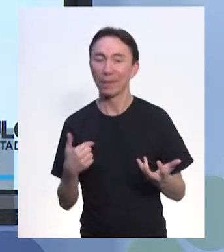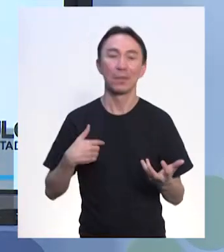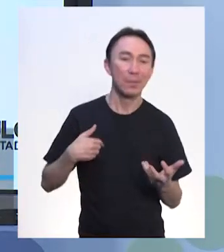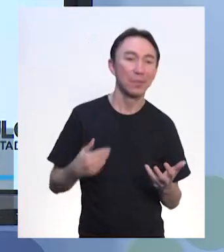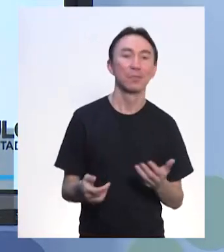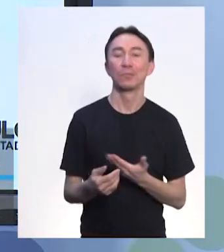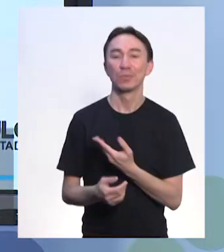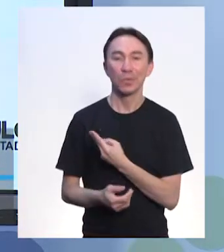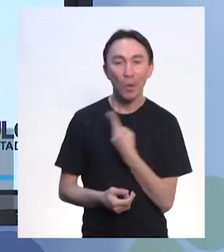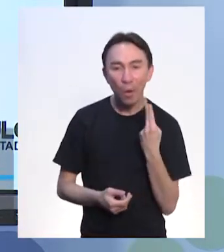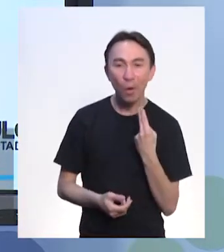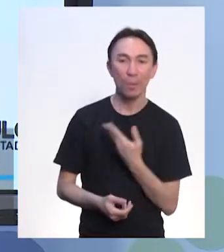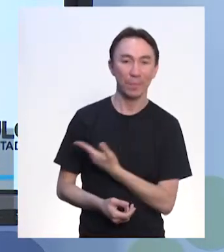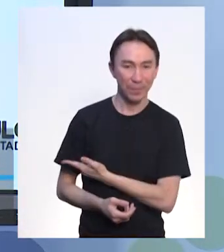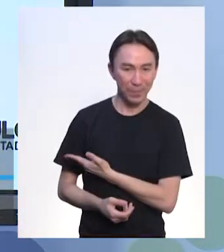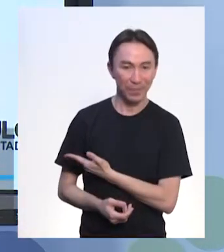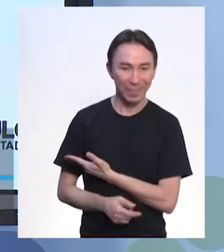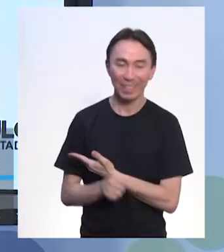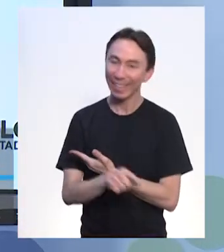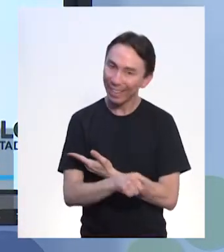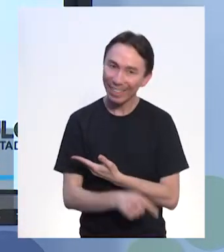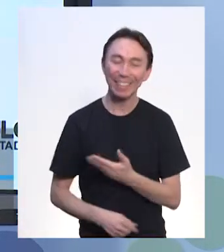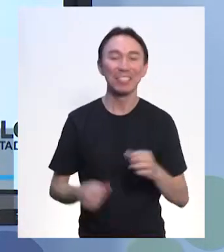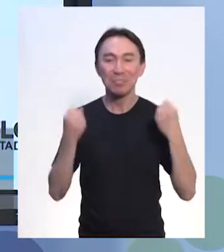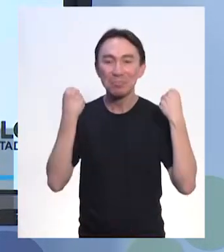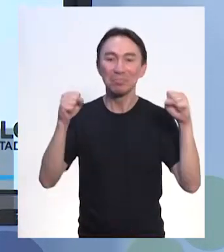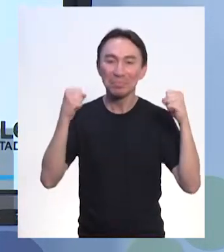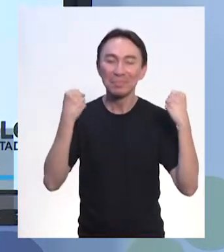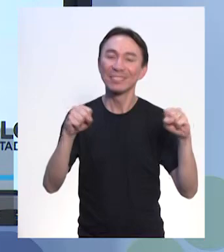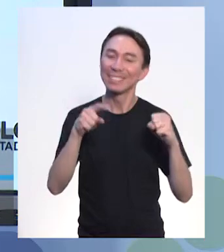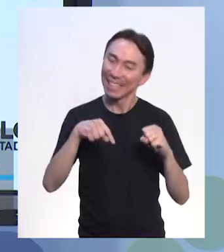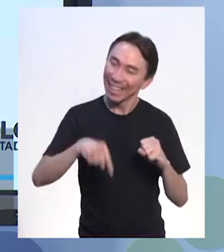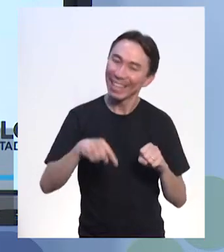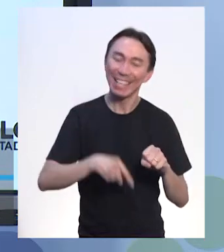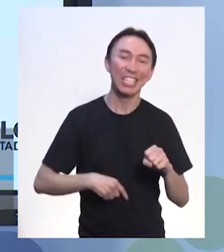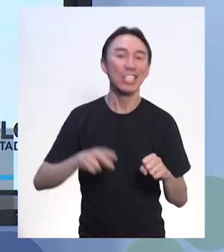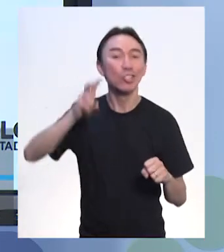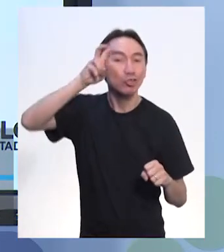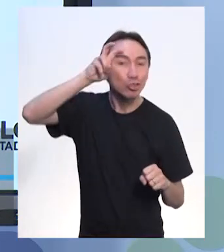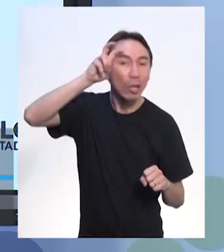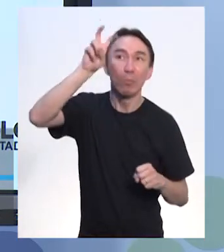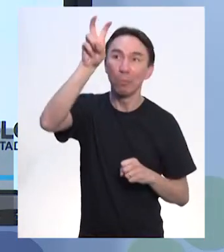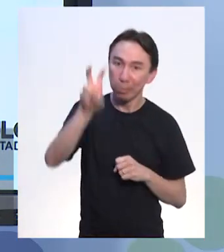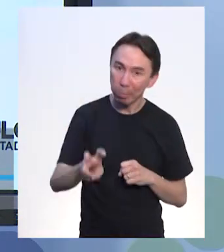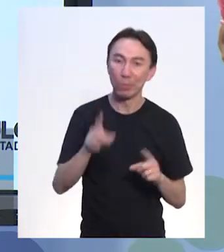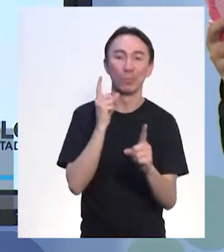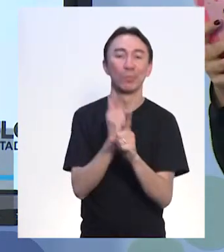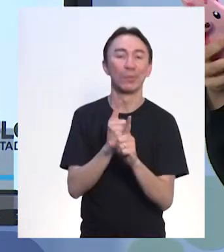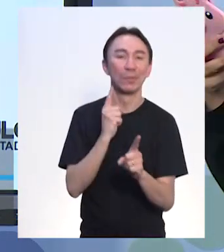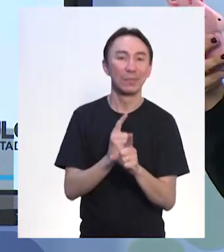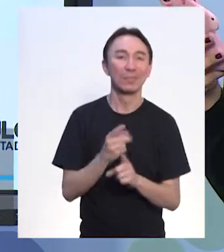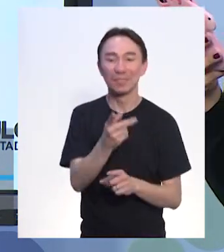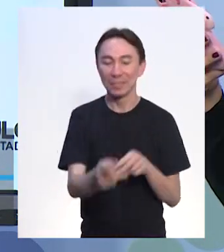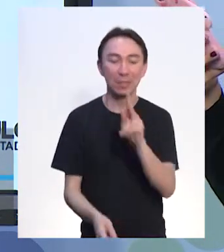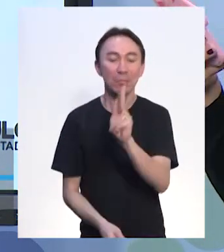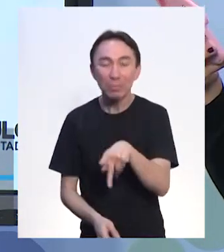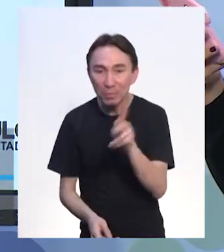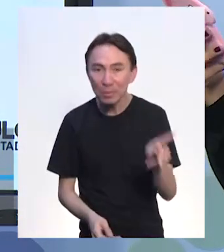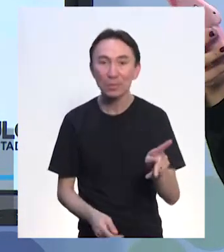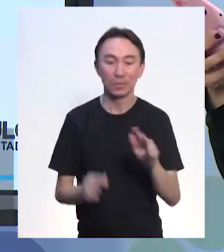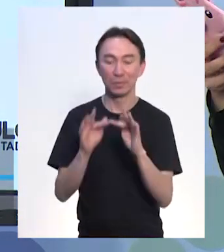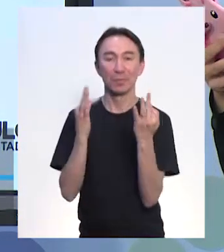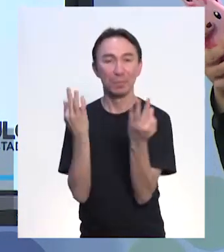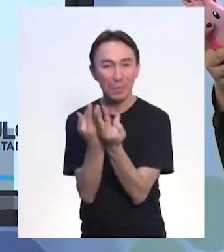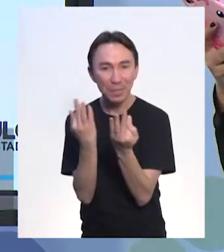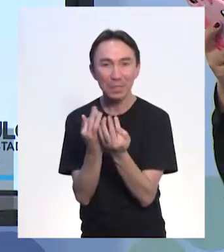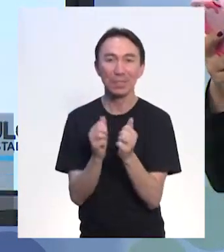Mara, Educação Física, para o nosso encontro de quinta-feira. E para os professores e família que sempre acompanha aí, muito